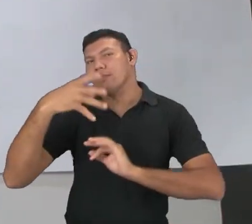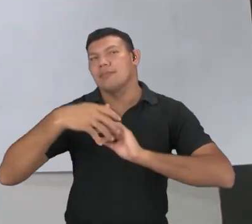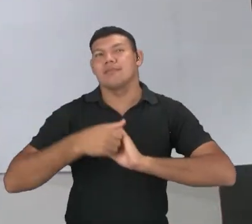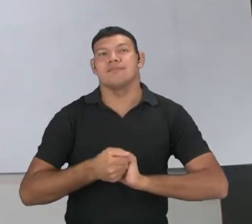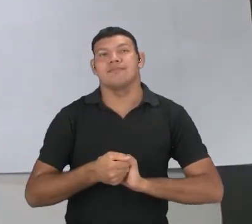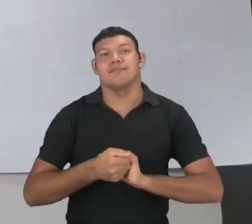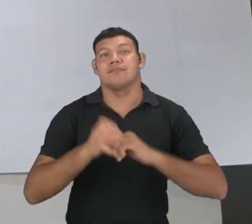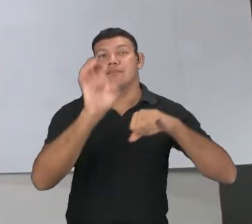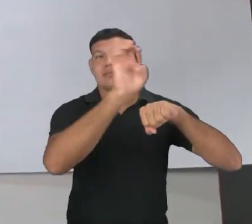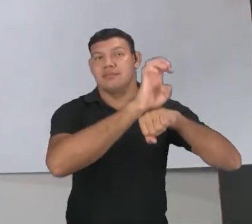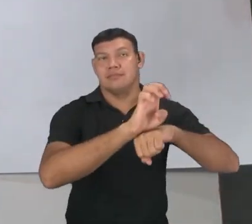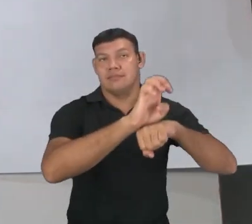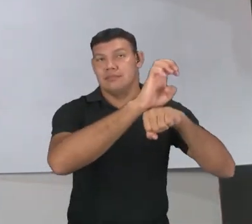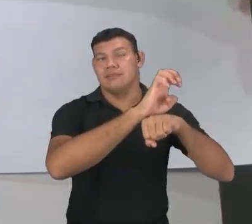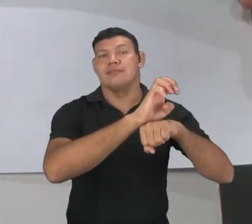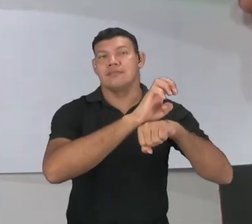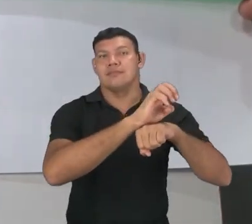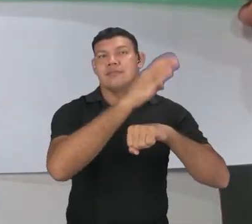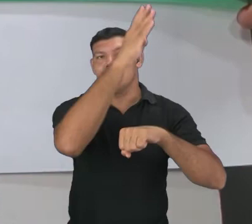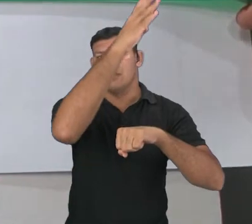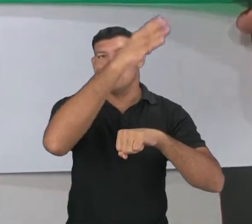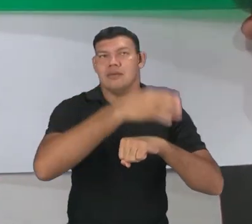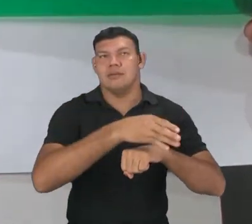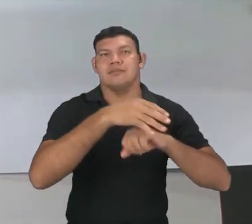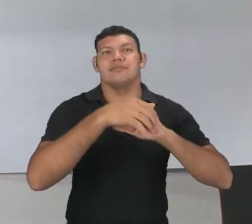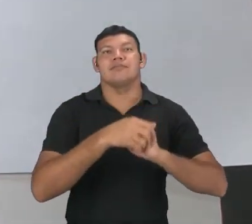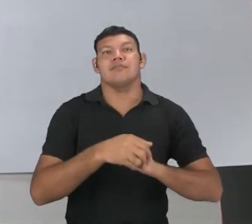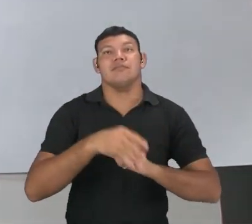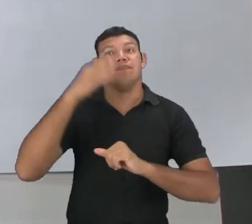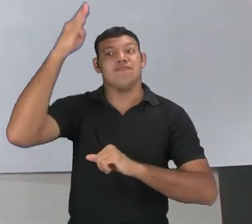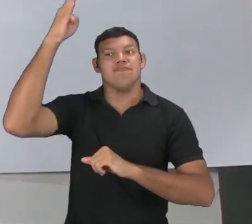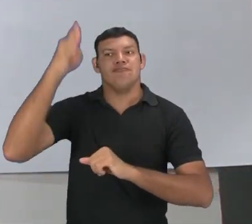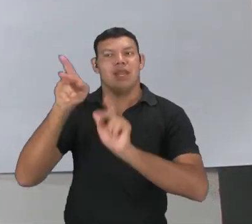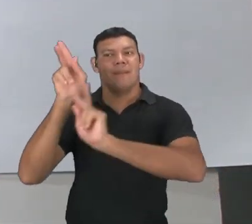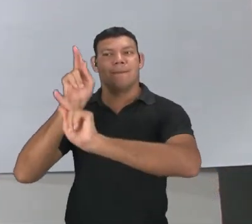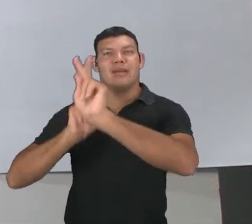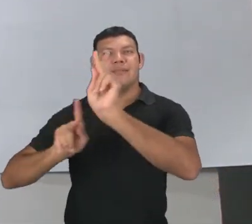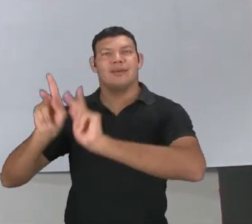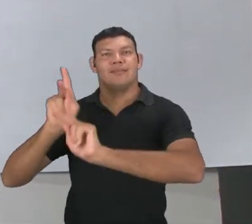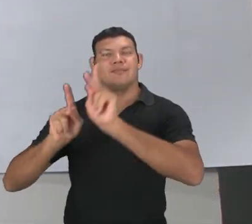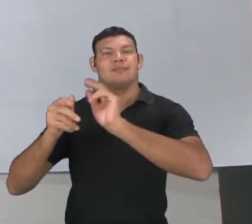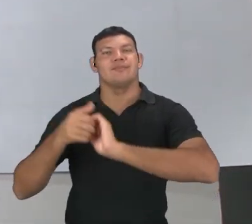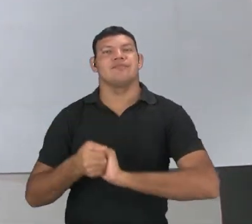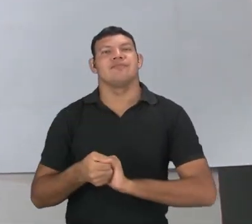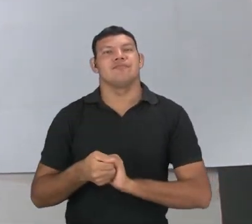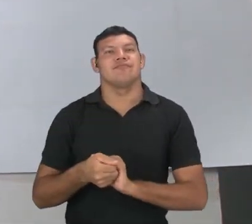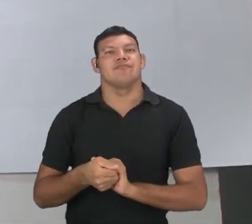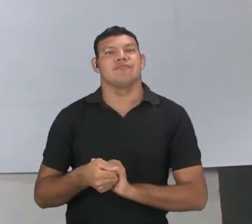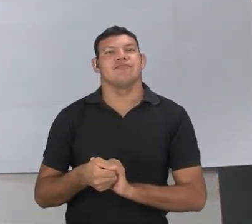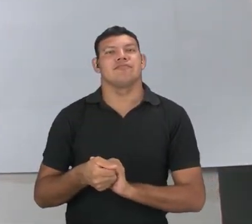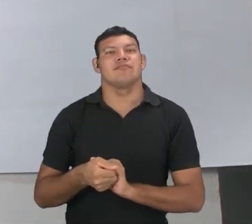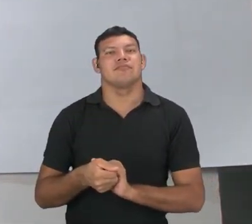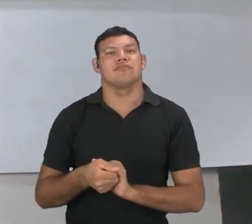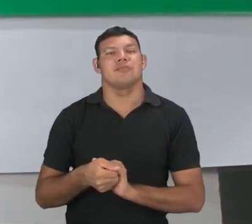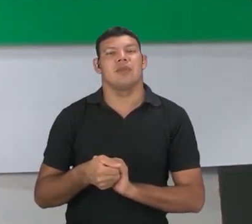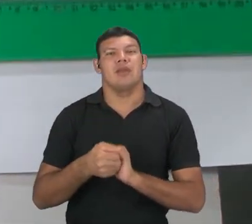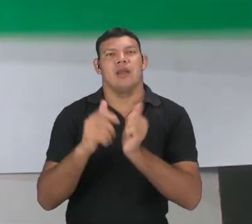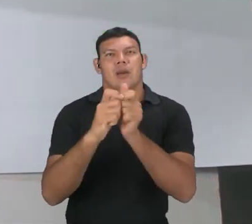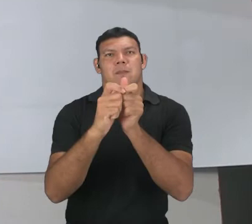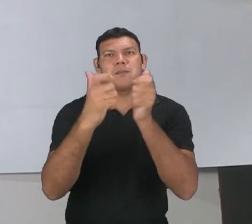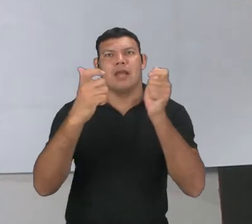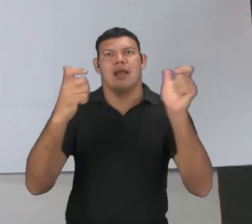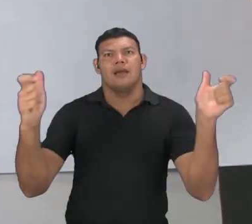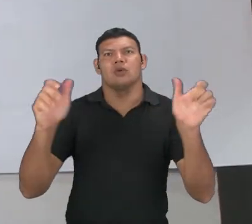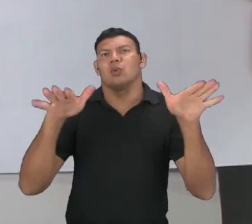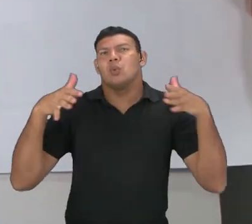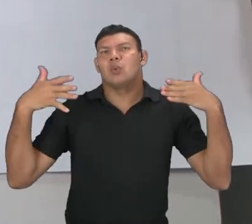aqui, os estados, né, que nós já sabemos quais são, e aqui a população. Qual é que tem o maior?